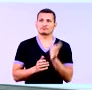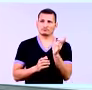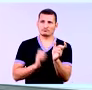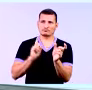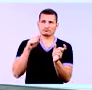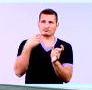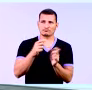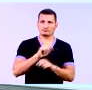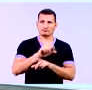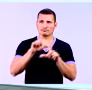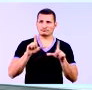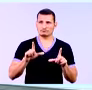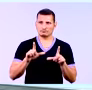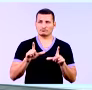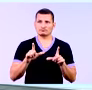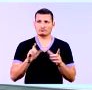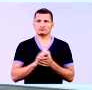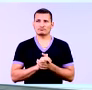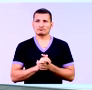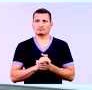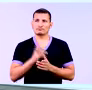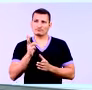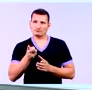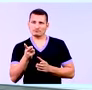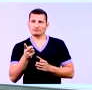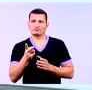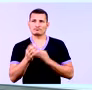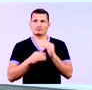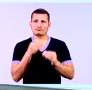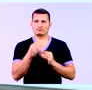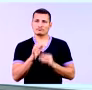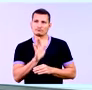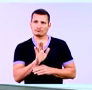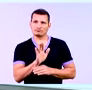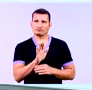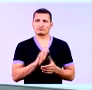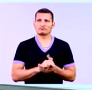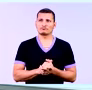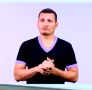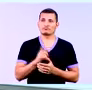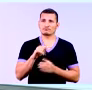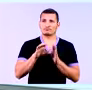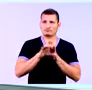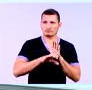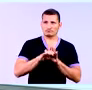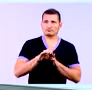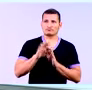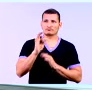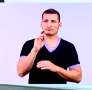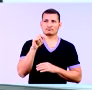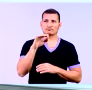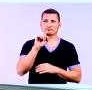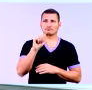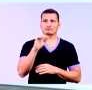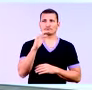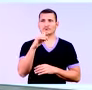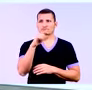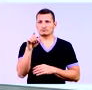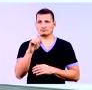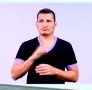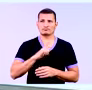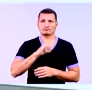e efetivados, a consistência do banco de dados será a mesma. Esse é o conceito de transação. Mas ainda sobre transação, tem outros conceitos importantes.